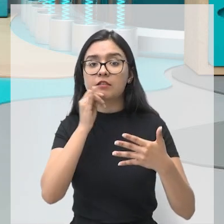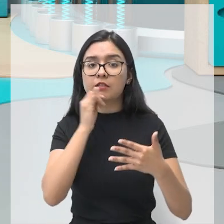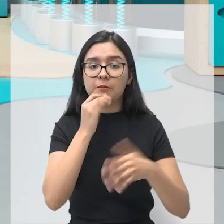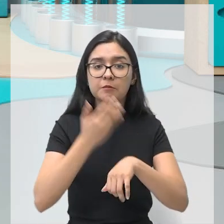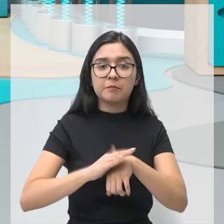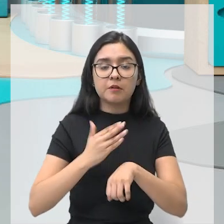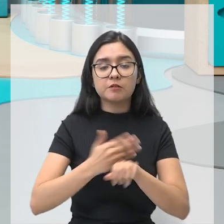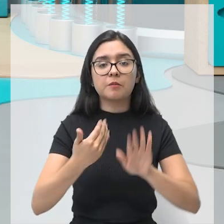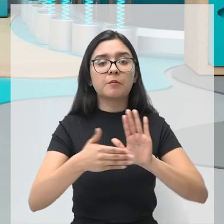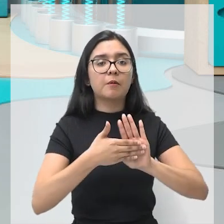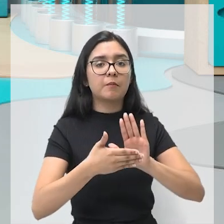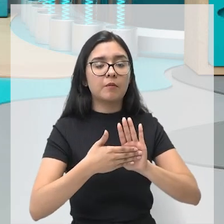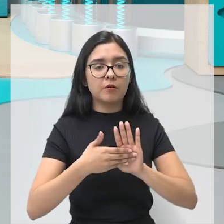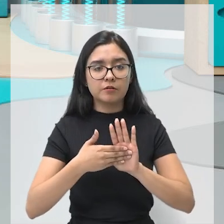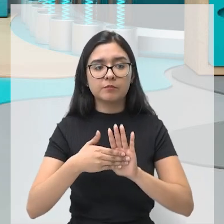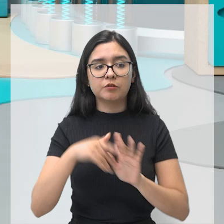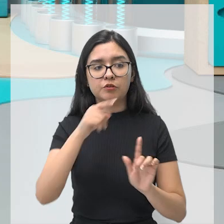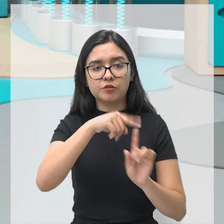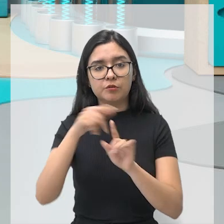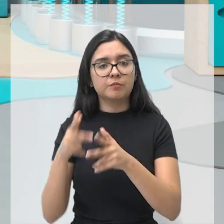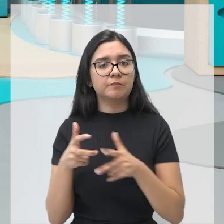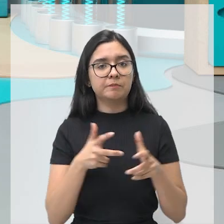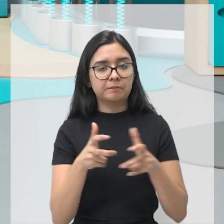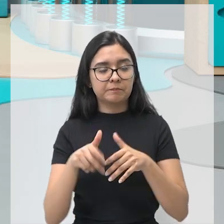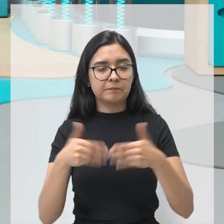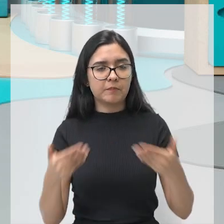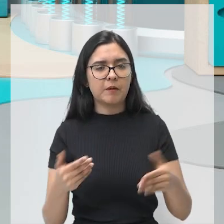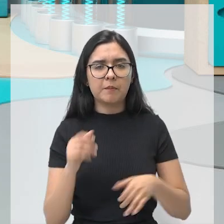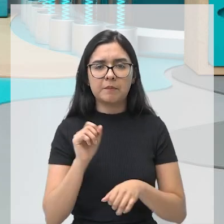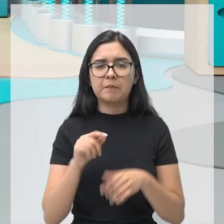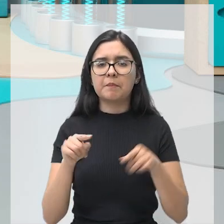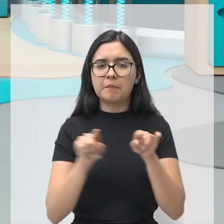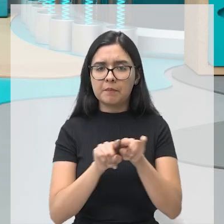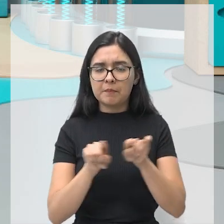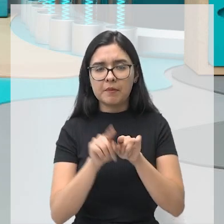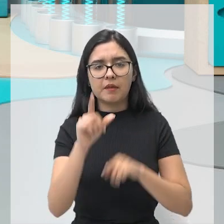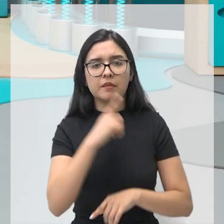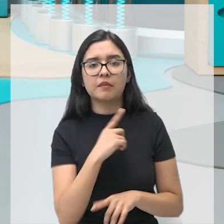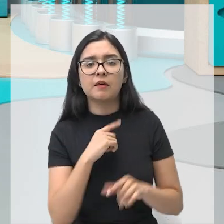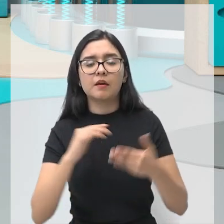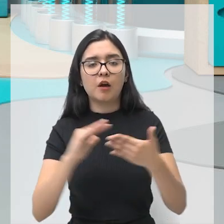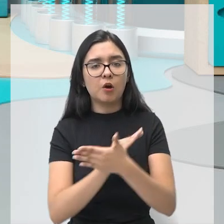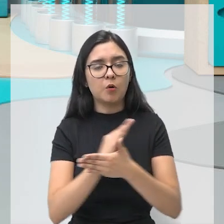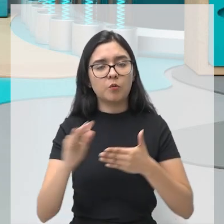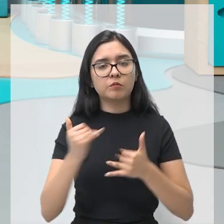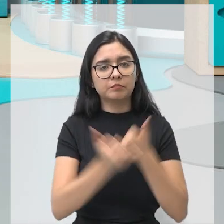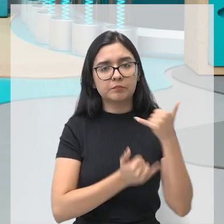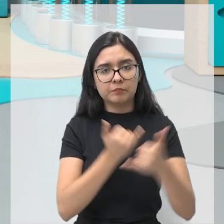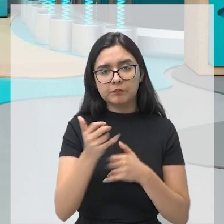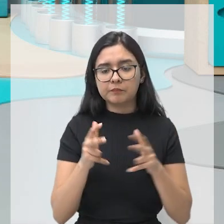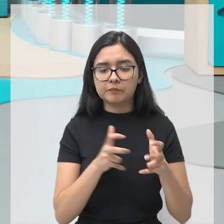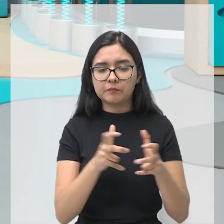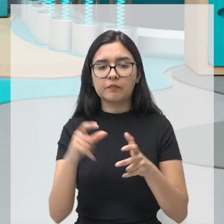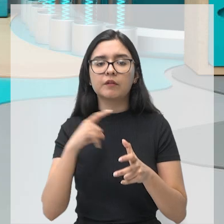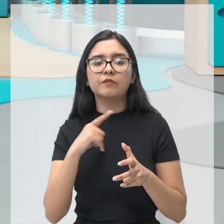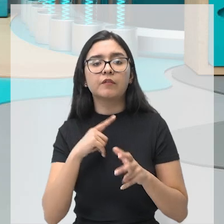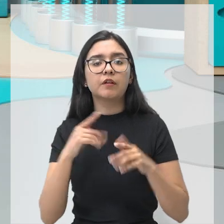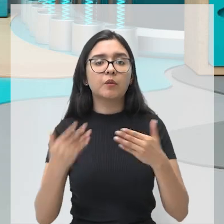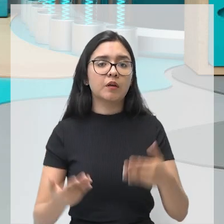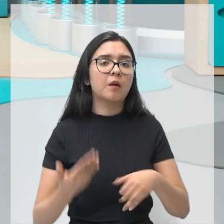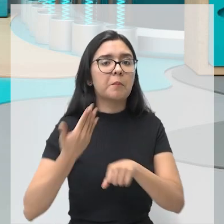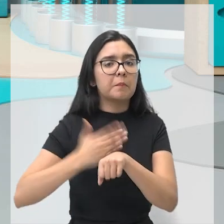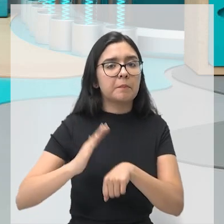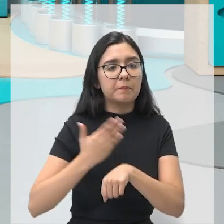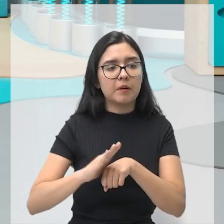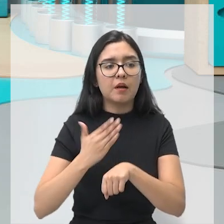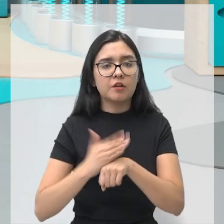práticas propostas pelos Exer Games. Mas não para por aí, ele vai ter também alguns jogos que vão trazer rotinas de